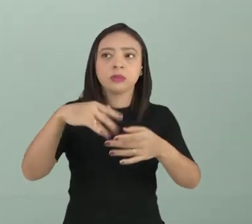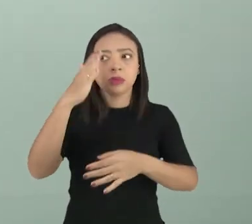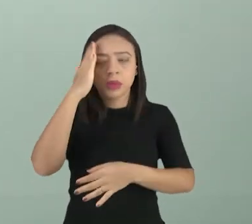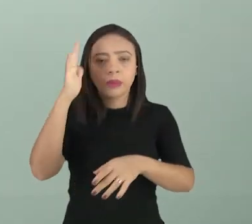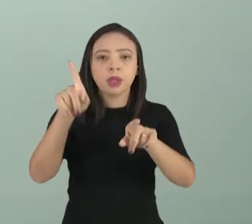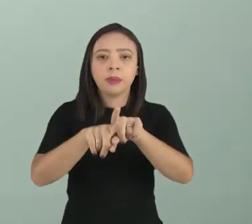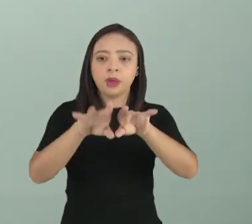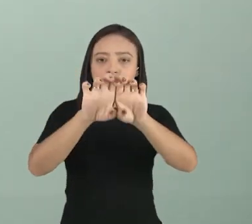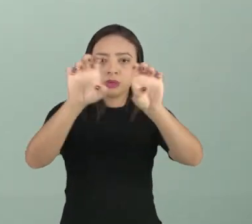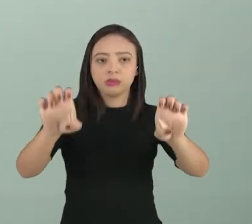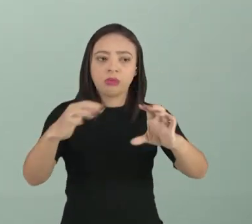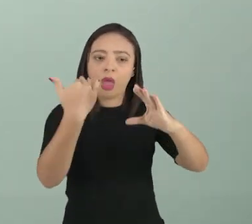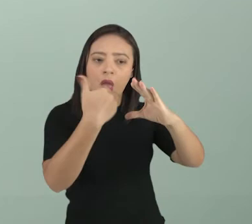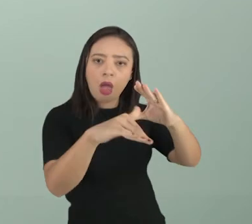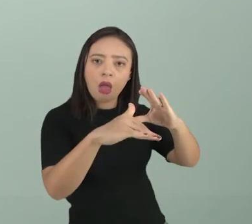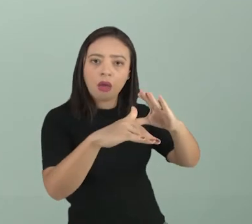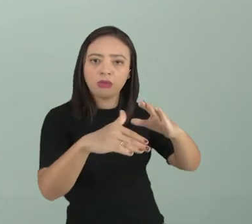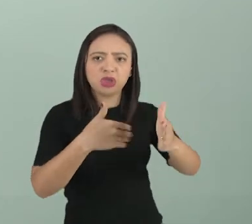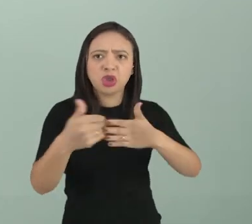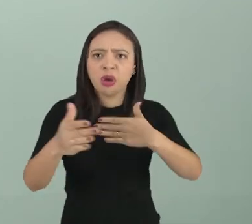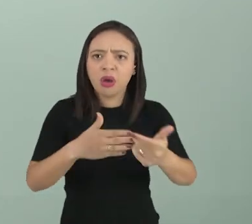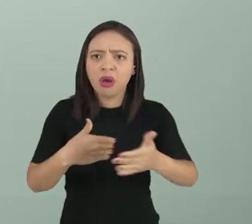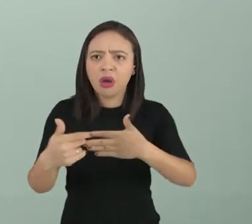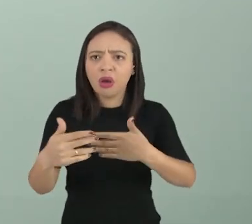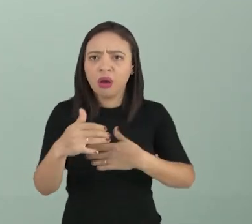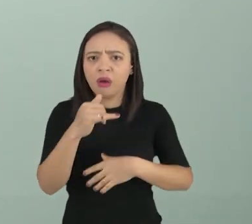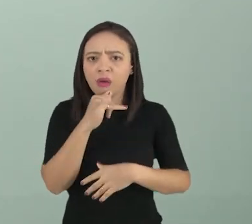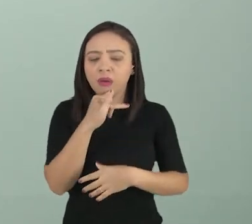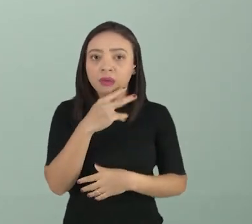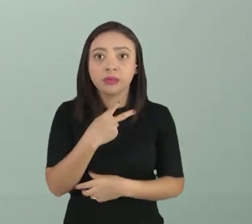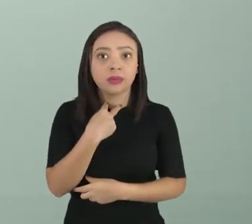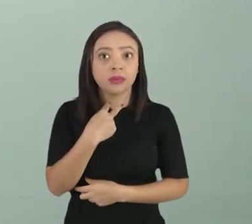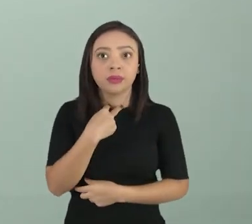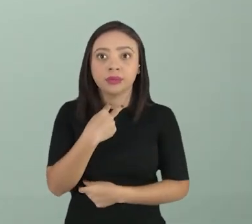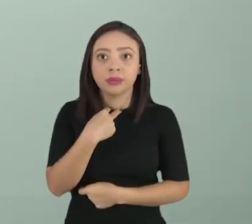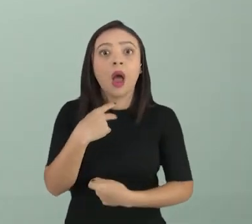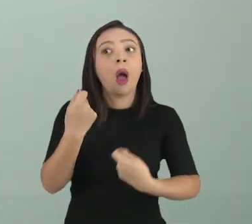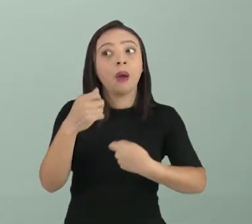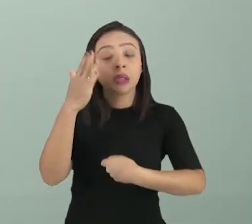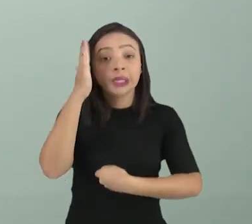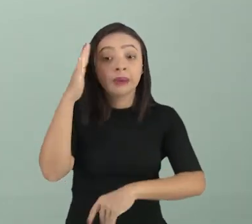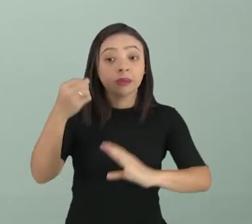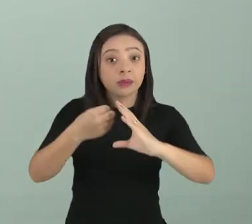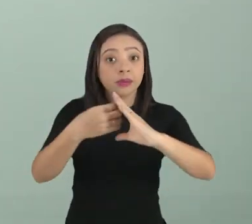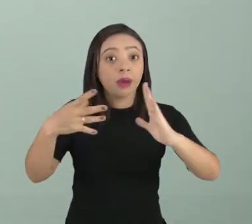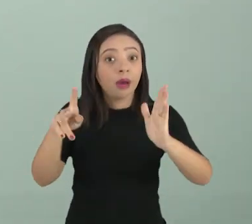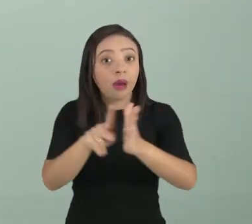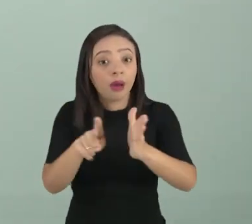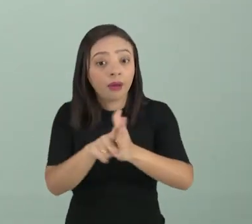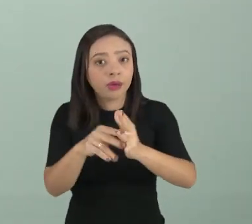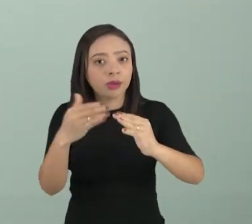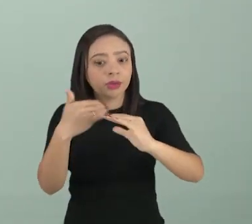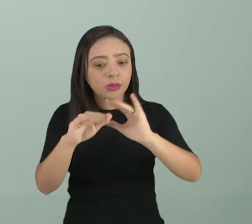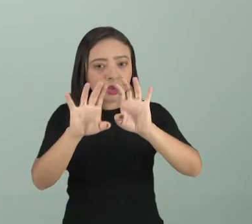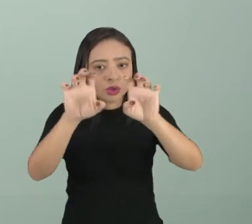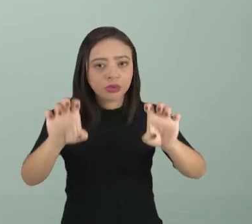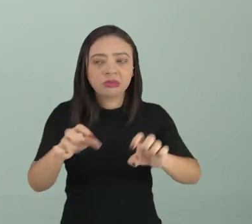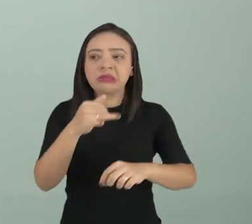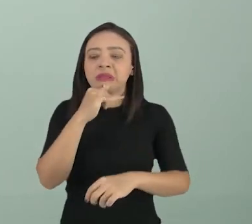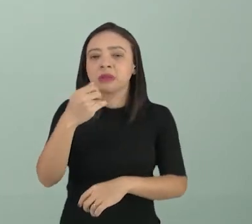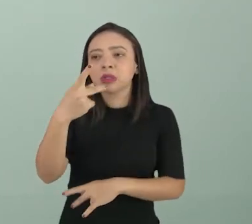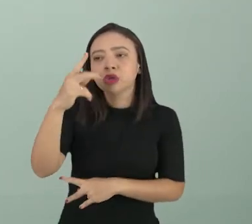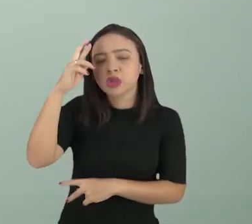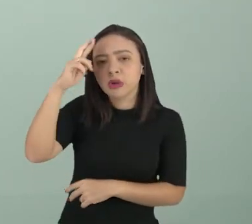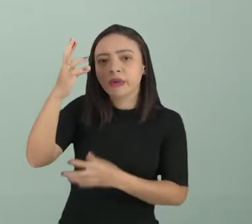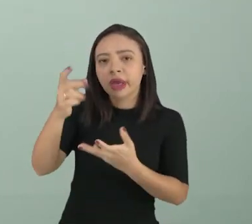estrutura a vou mandar um e-mail para mandar um e-mail de qualquer jeito preciso saber se características a o seu chefe